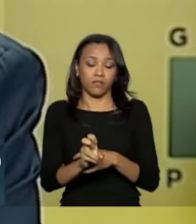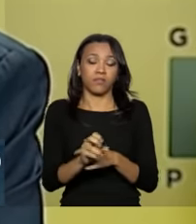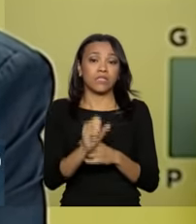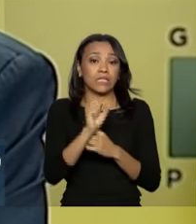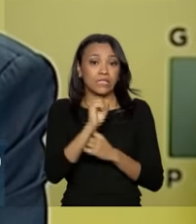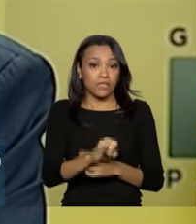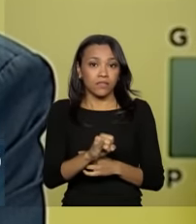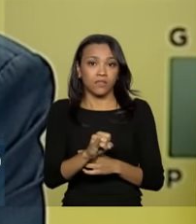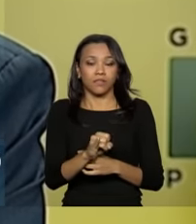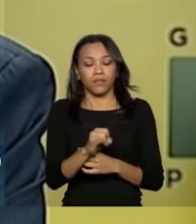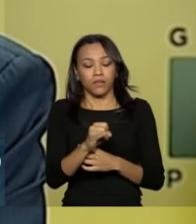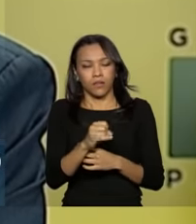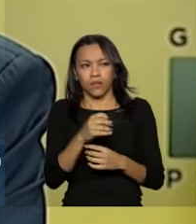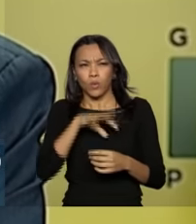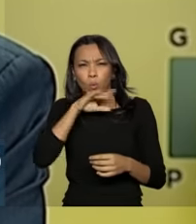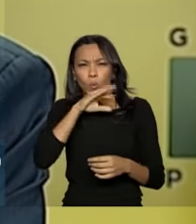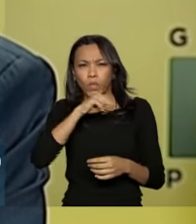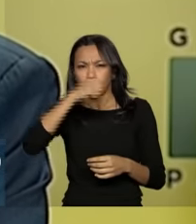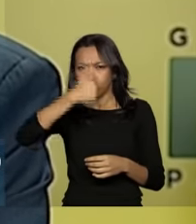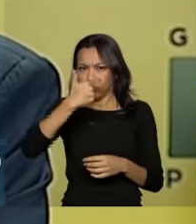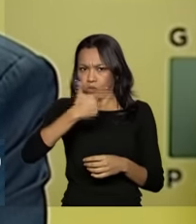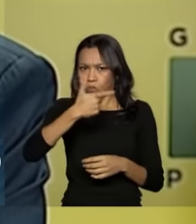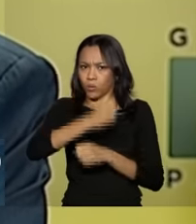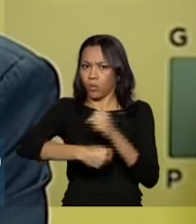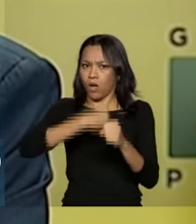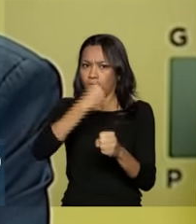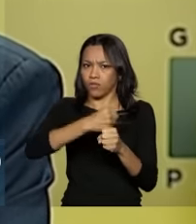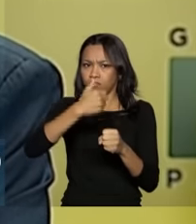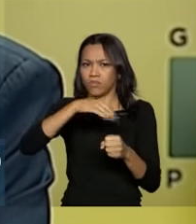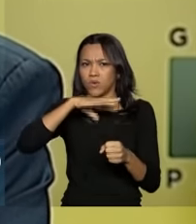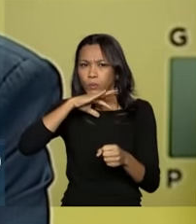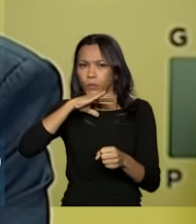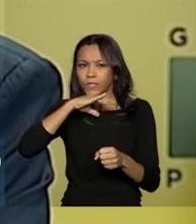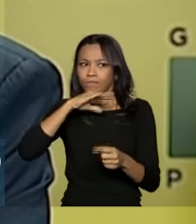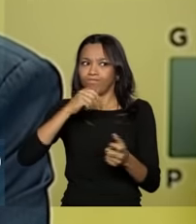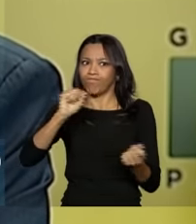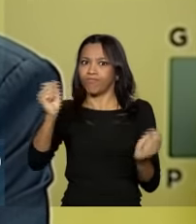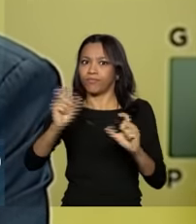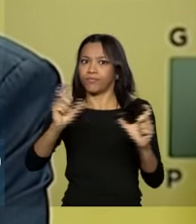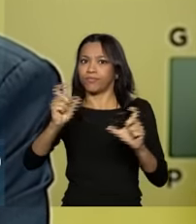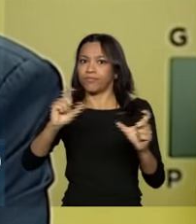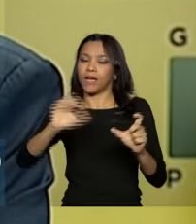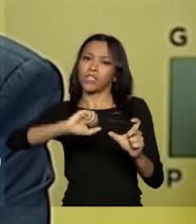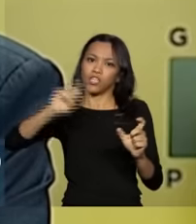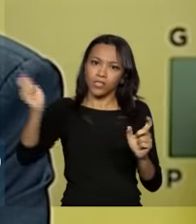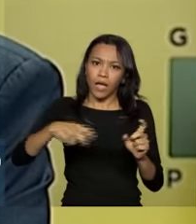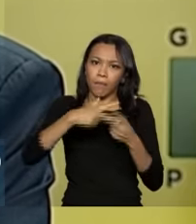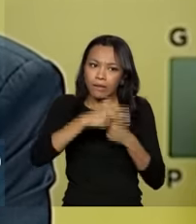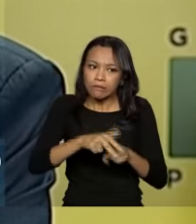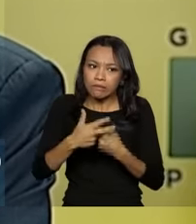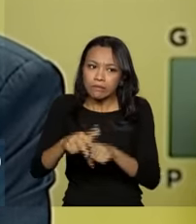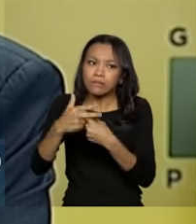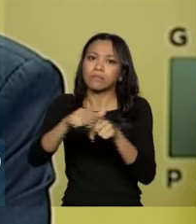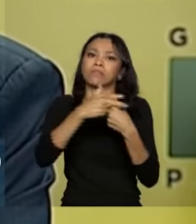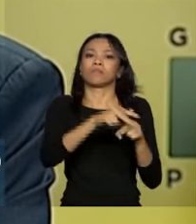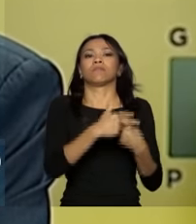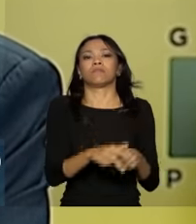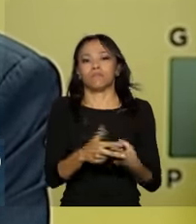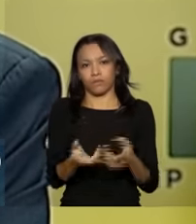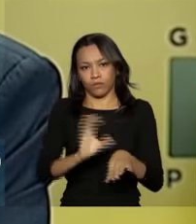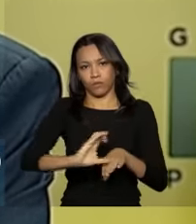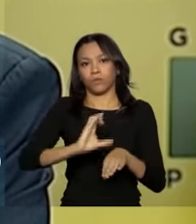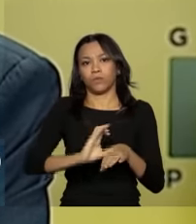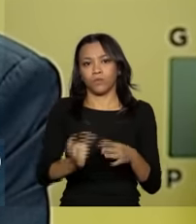ele estivesse desempenhando mal no 2º ano, já haver um sinal de alerta e as medidas necessárias para que ele corrija.